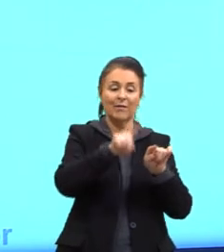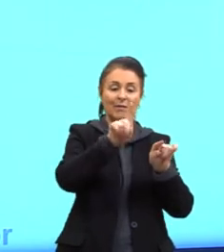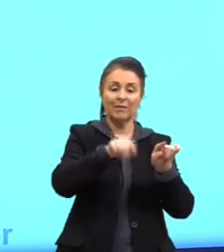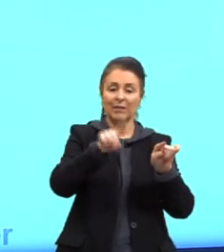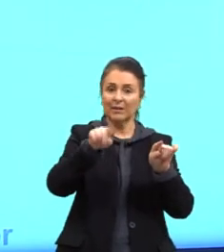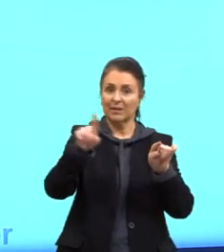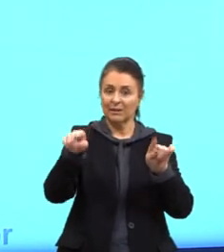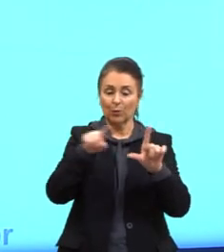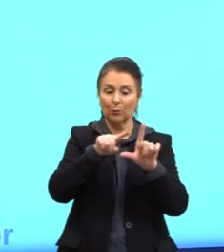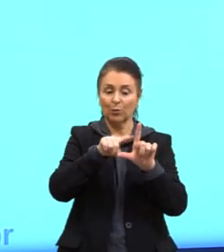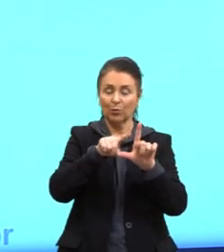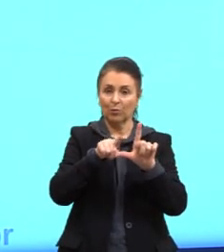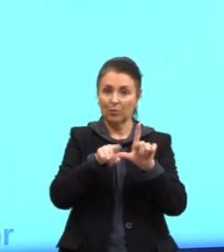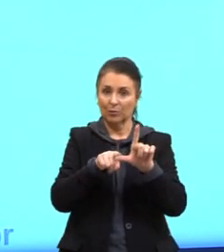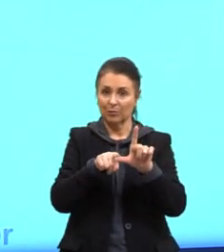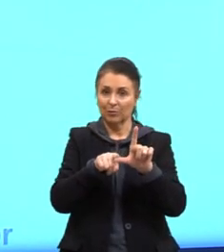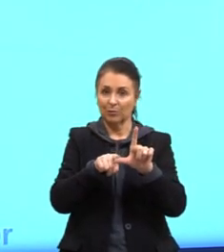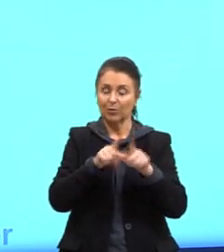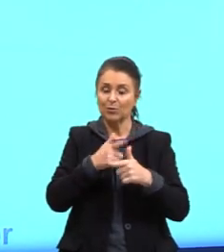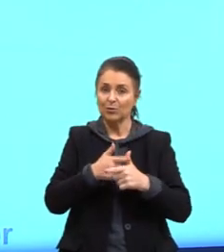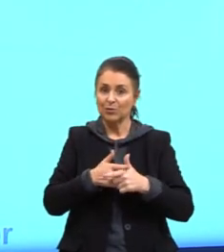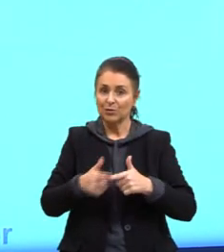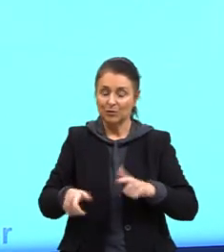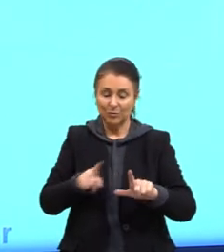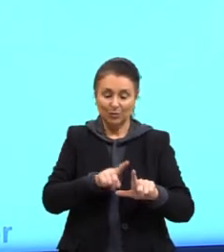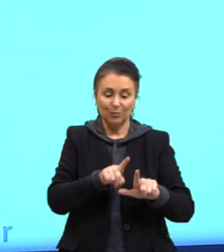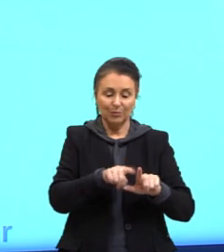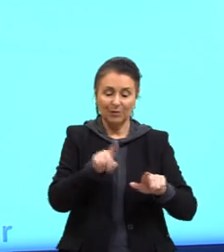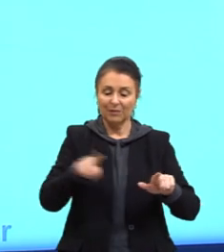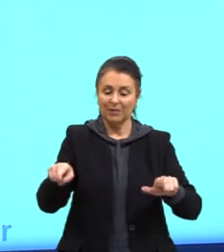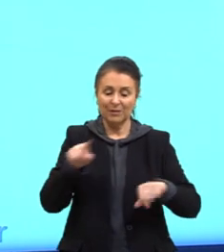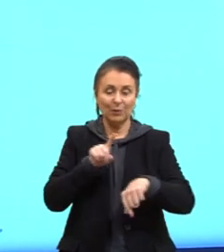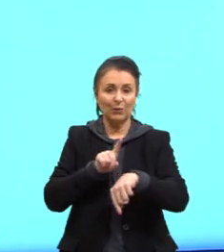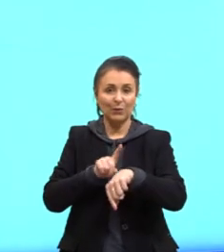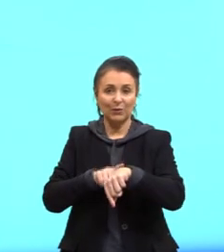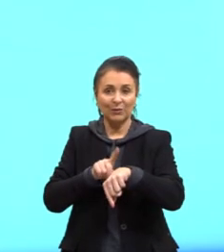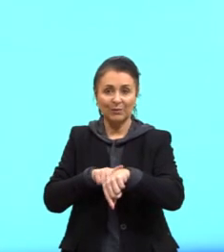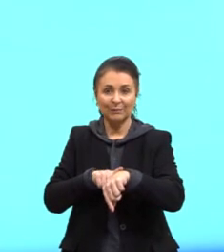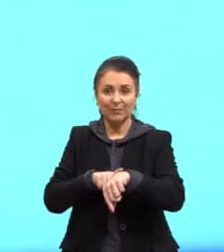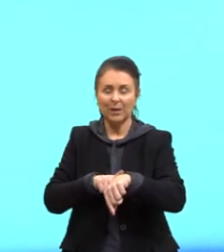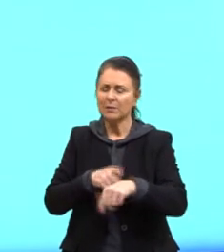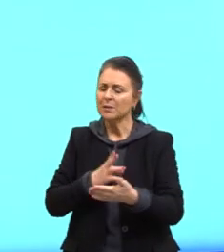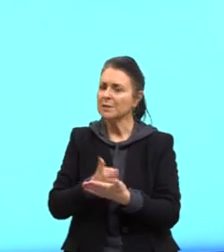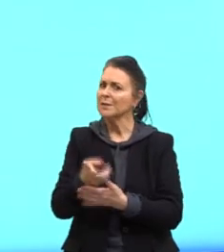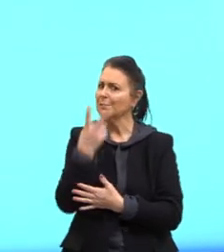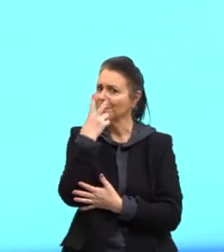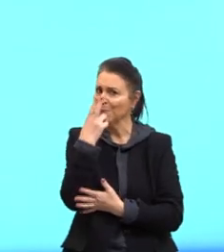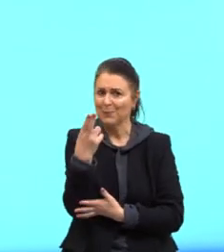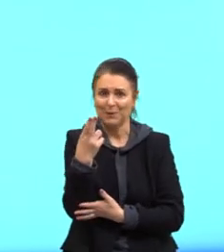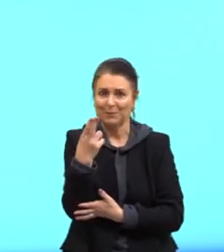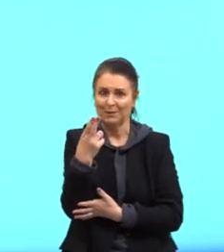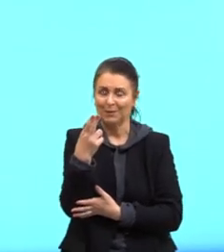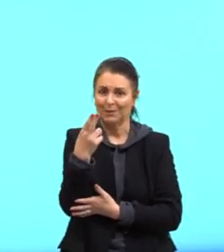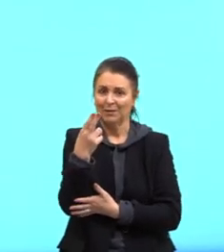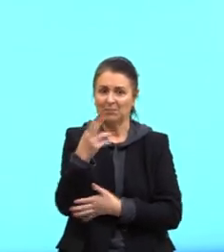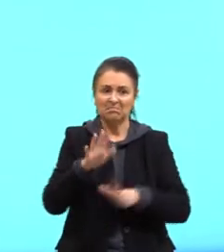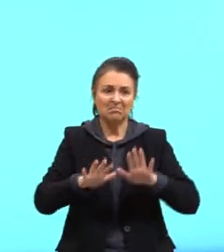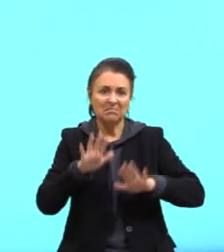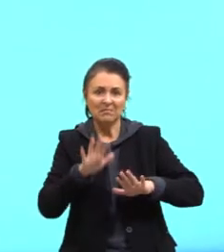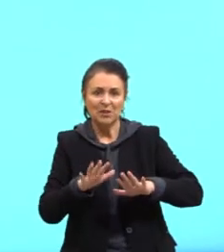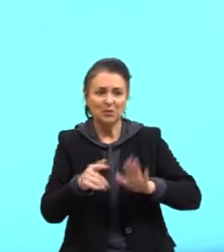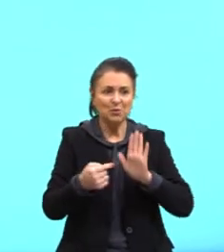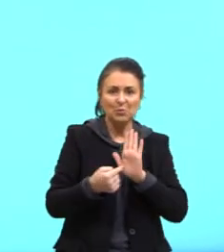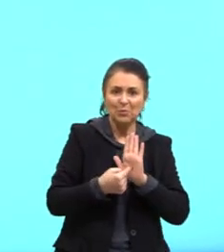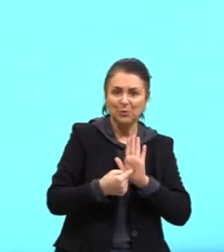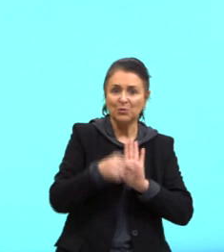do ângulo dividido pela variação do tempo então ela vai ser sempre igual tá independente do ponto que a gente